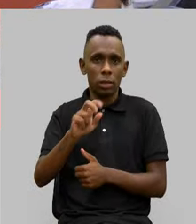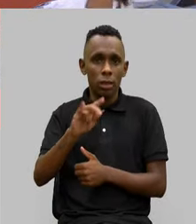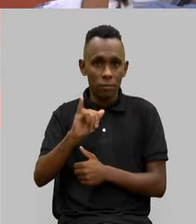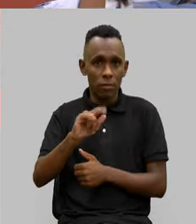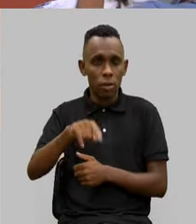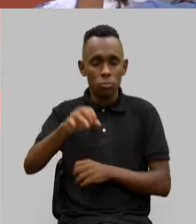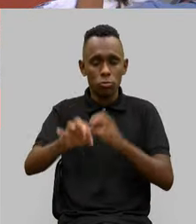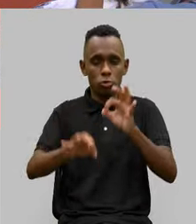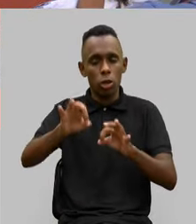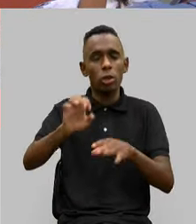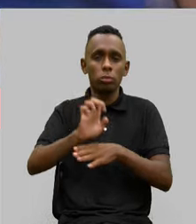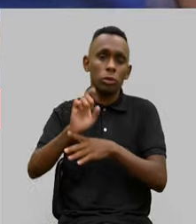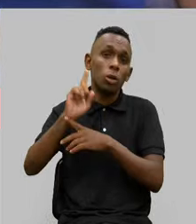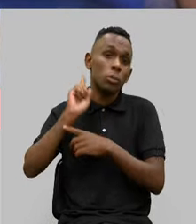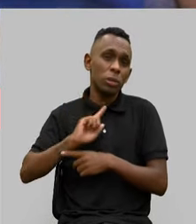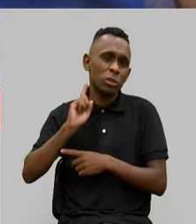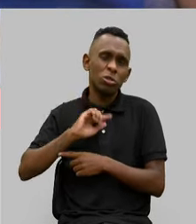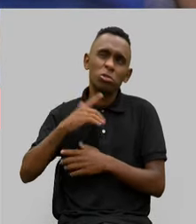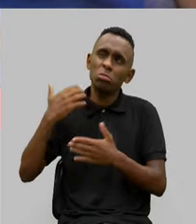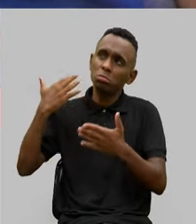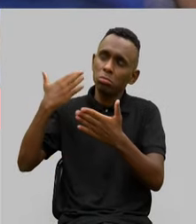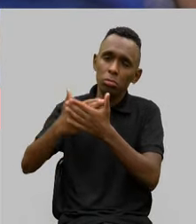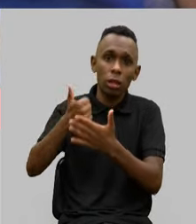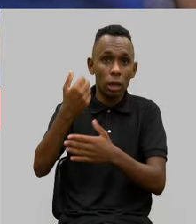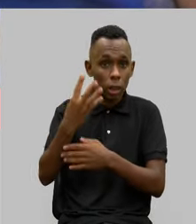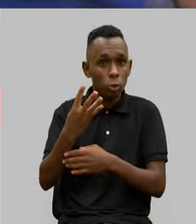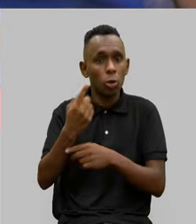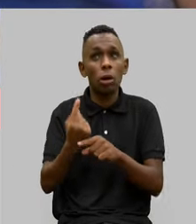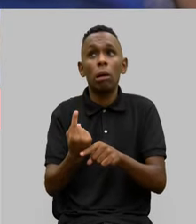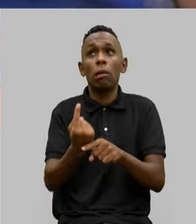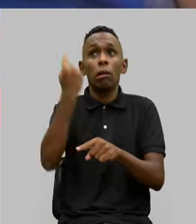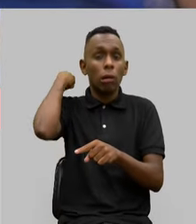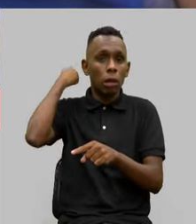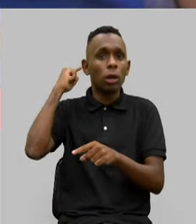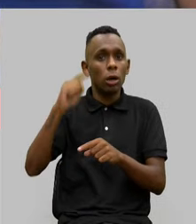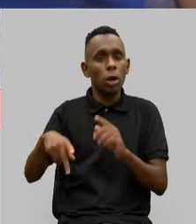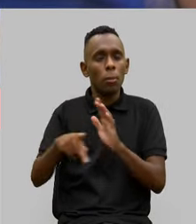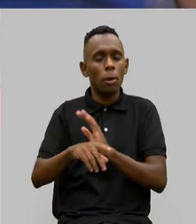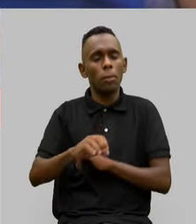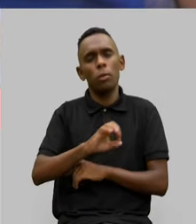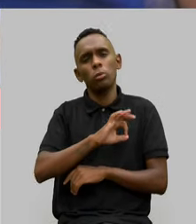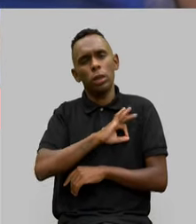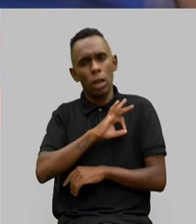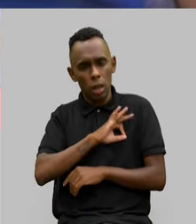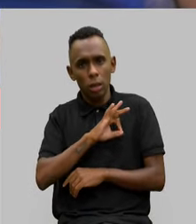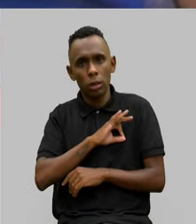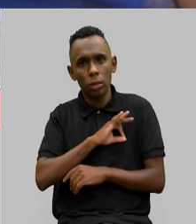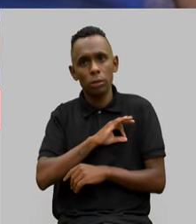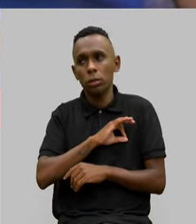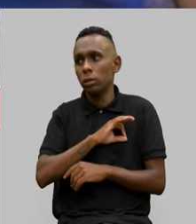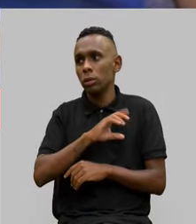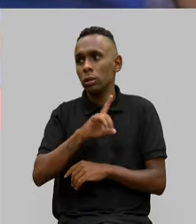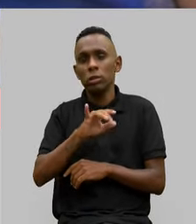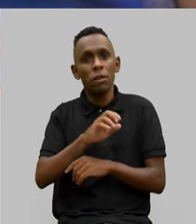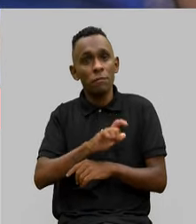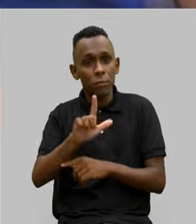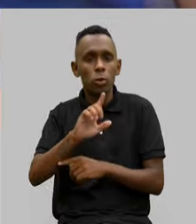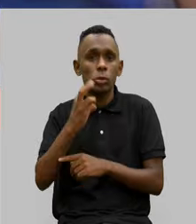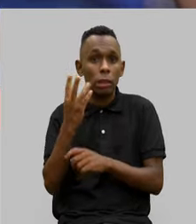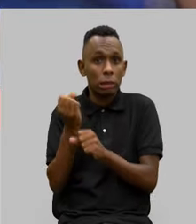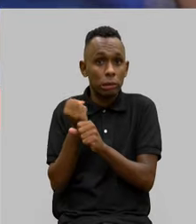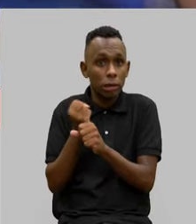Juiz de Direito aqui em Minas Gerais há 14 anos antes disso eu exerci o cargo de delegado de polícia na Polícia Civil de Minas Gerais durante 3 anos